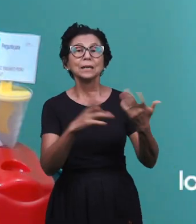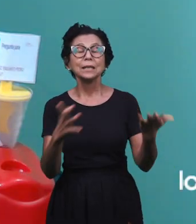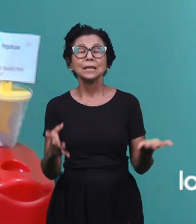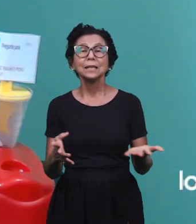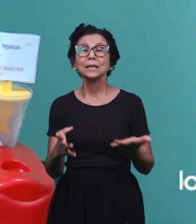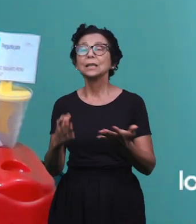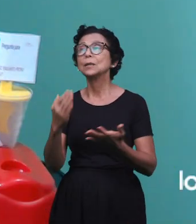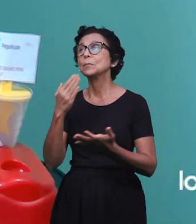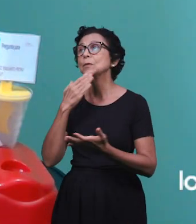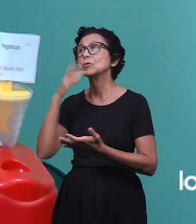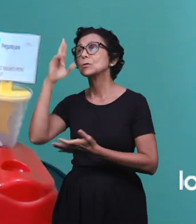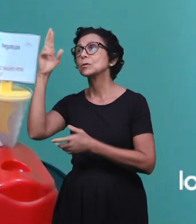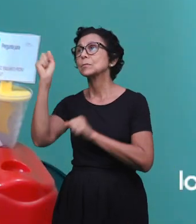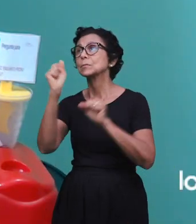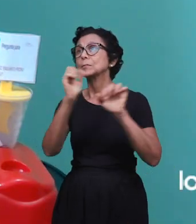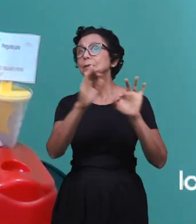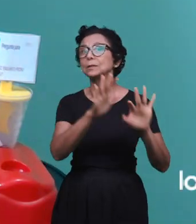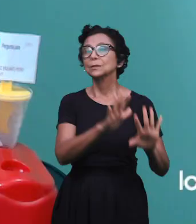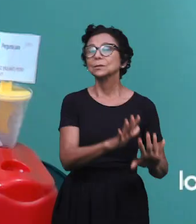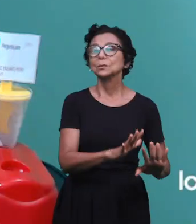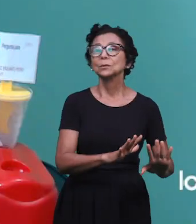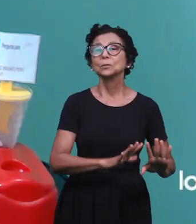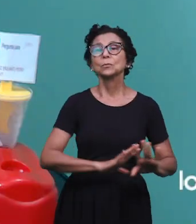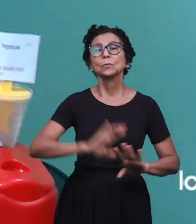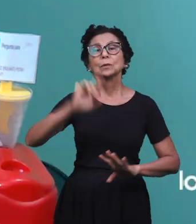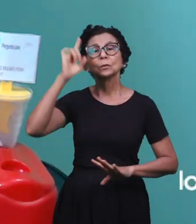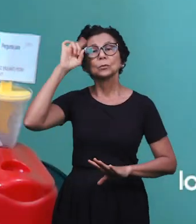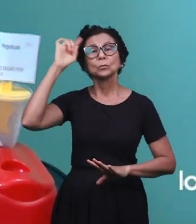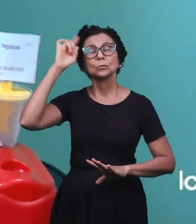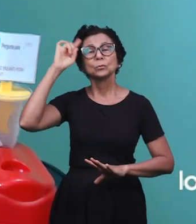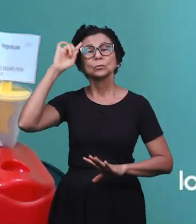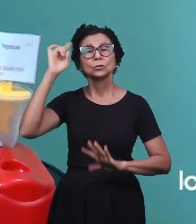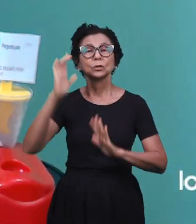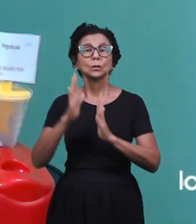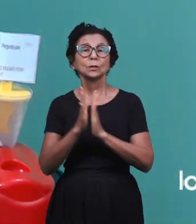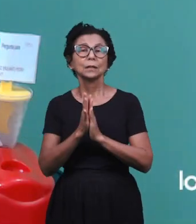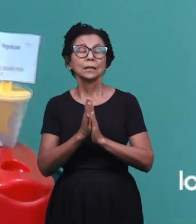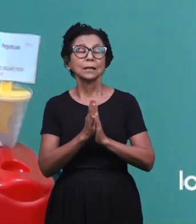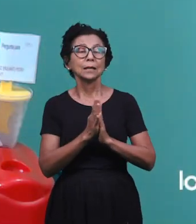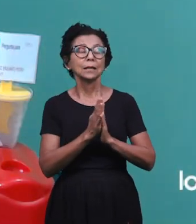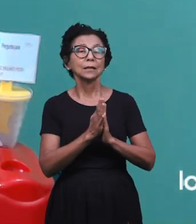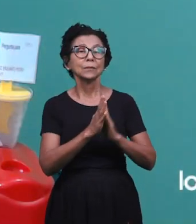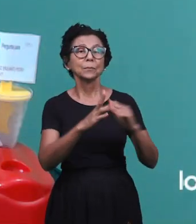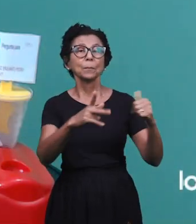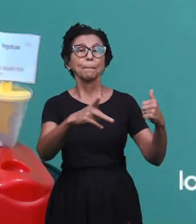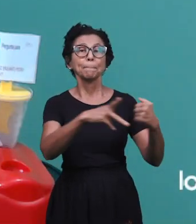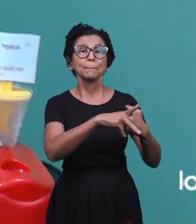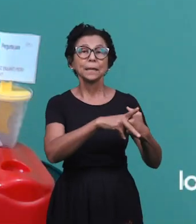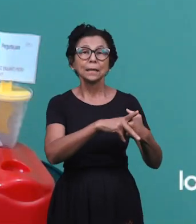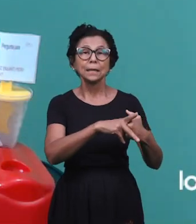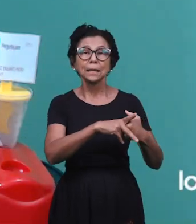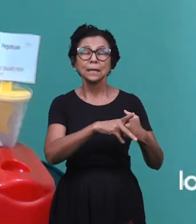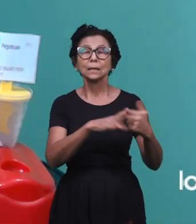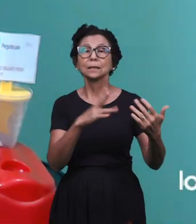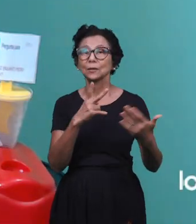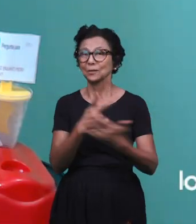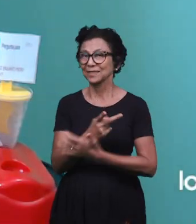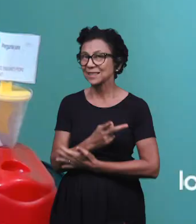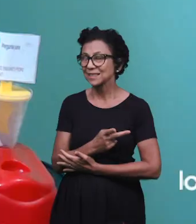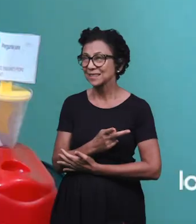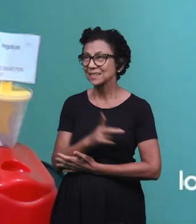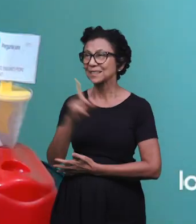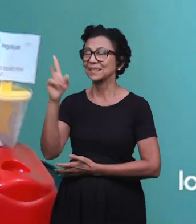buscava ao Senhor. Ela fazia contínua oração por Pedro. E sabe o que aconteceu? O